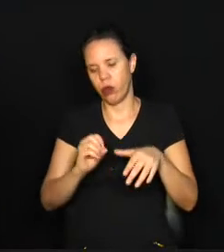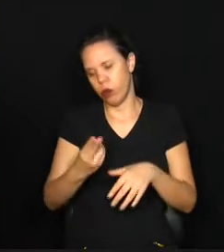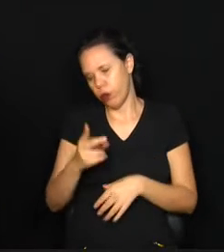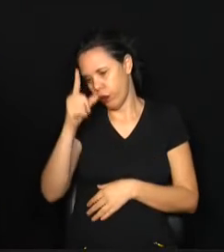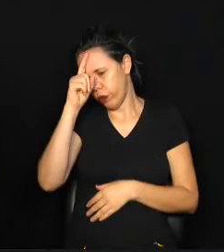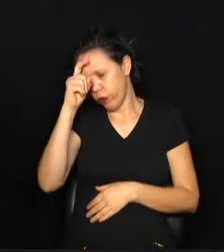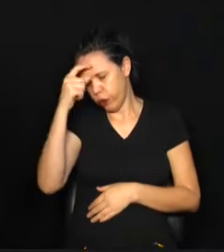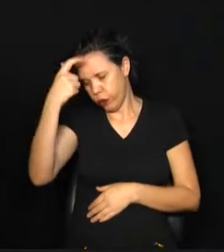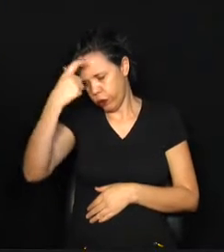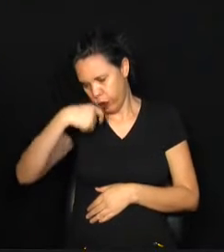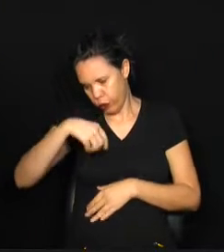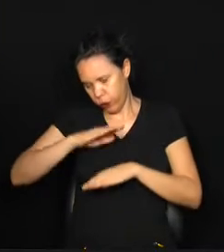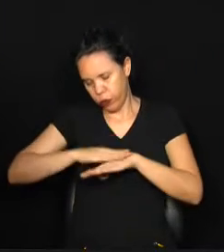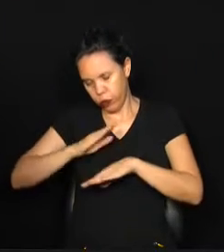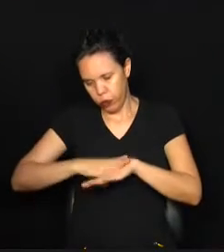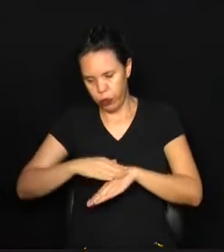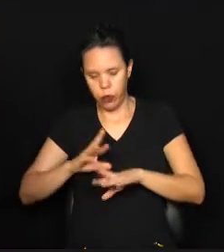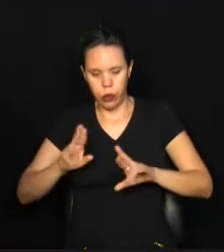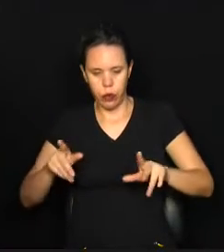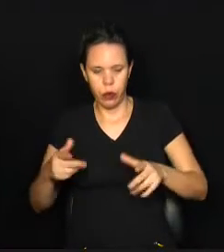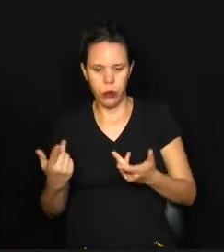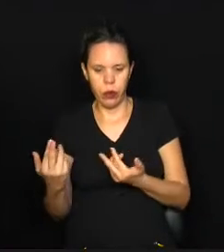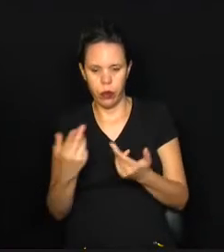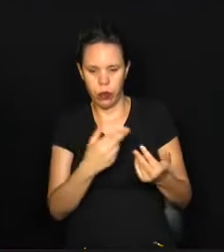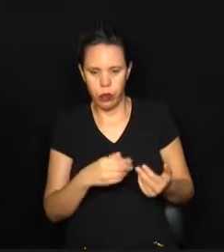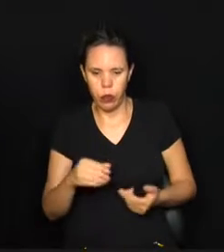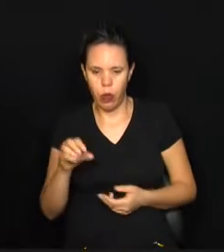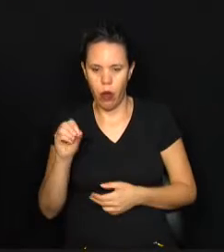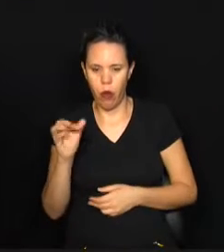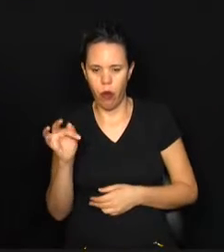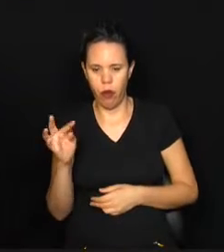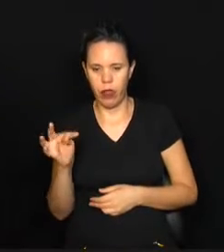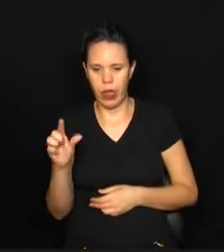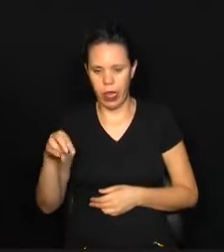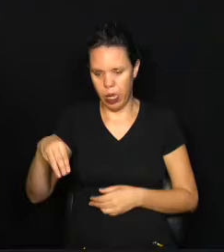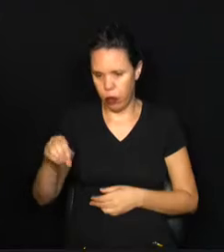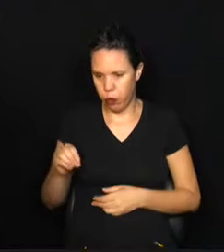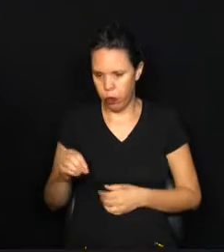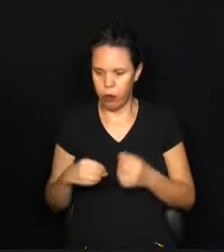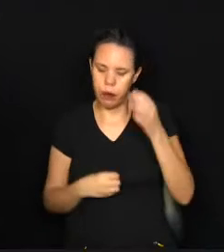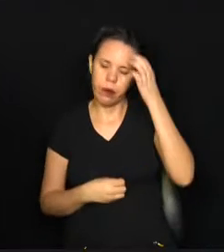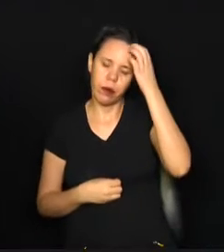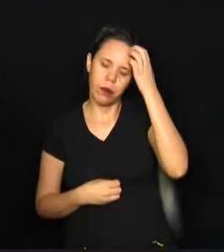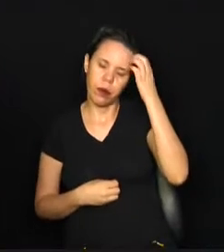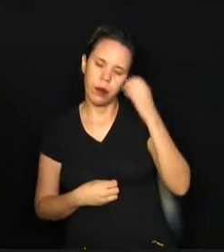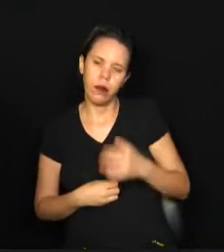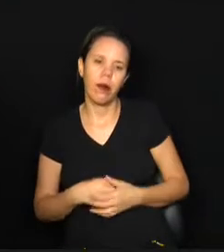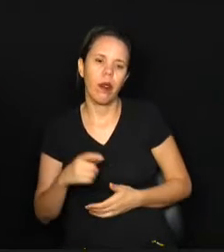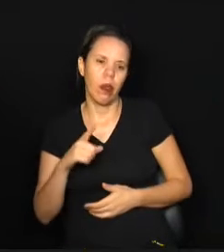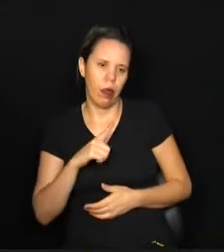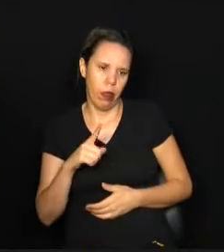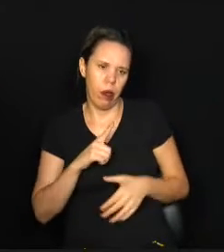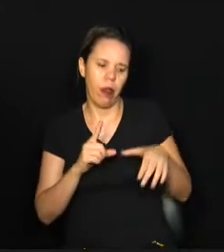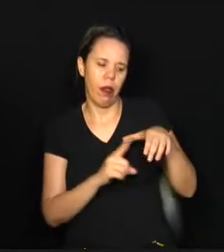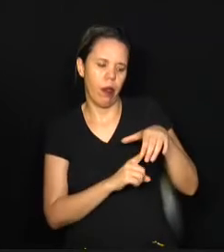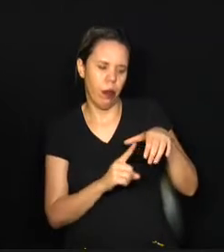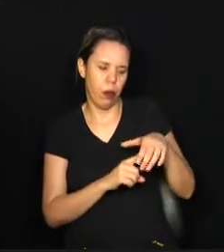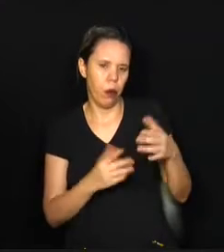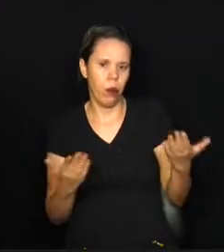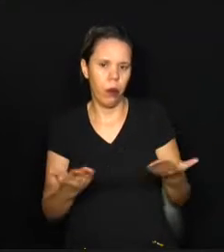mesmo, que não é diferente com a oftalmologia, né? A oftalmologia tem um consultório